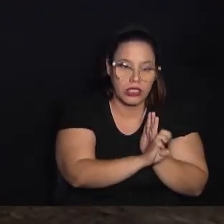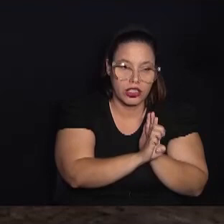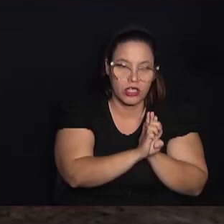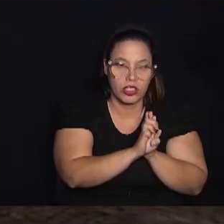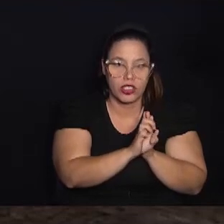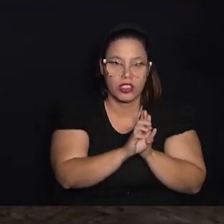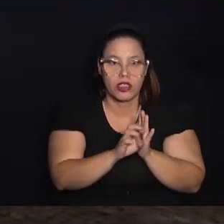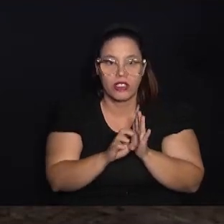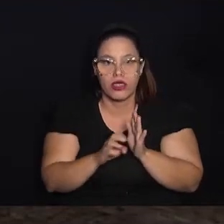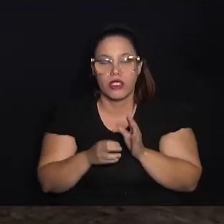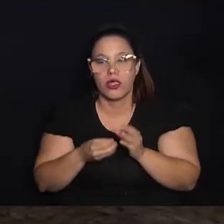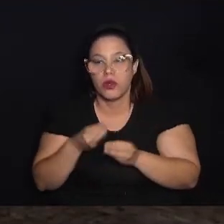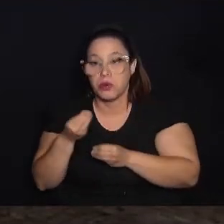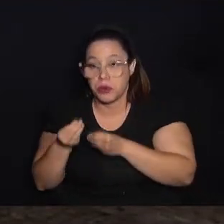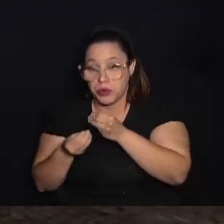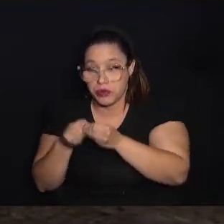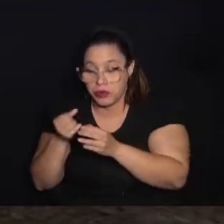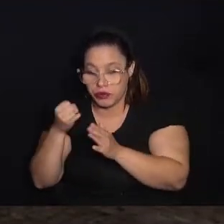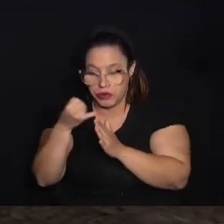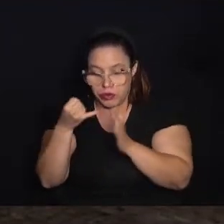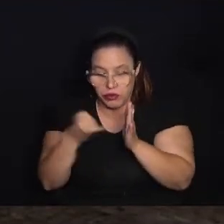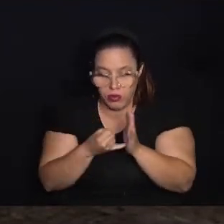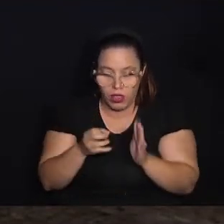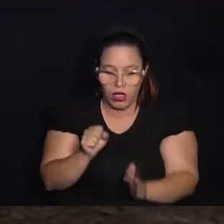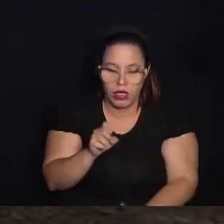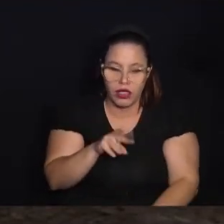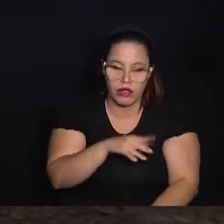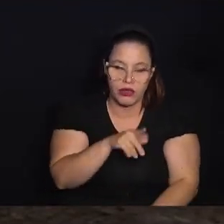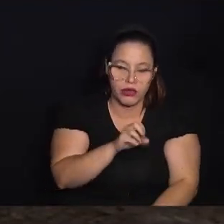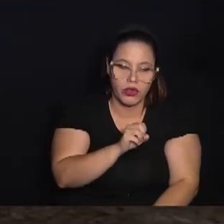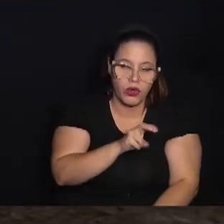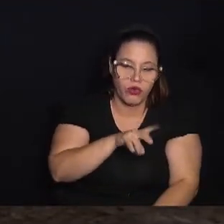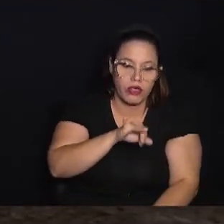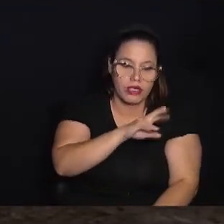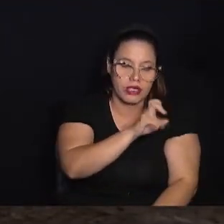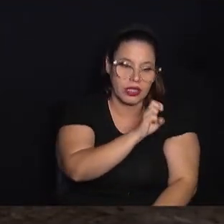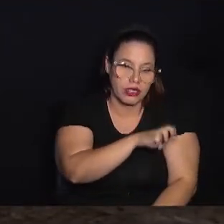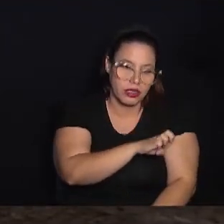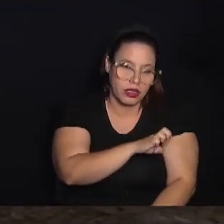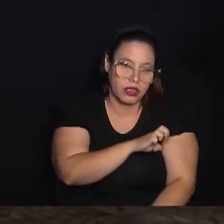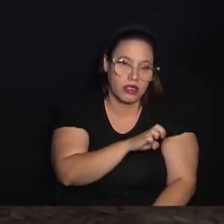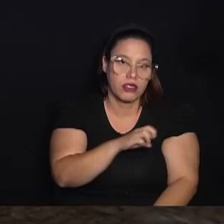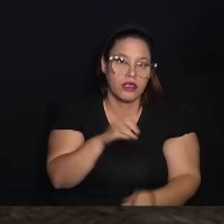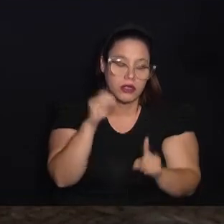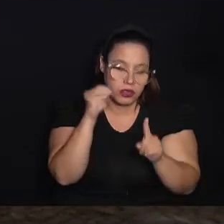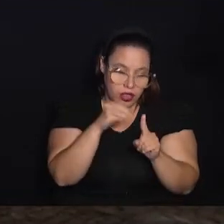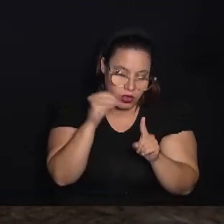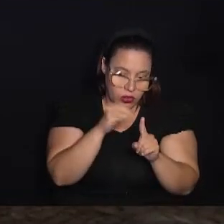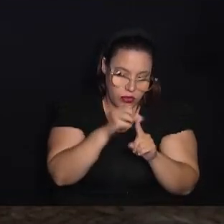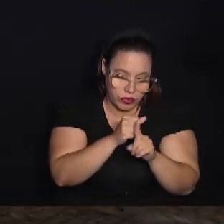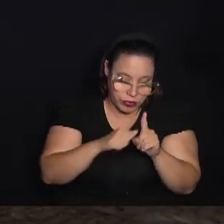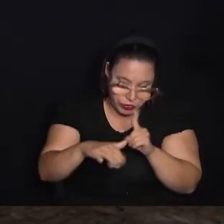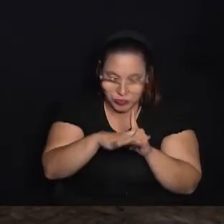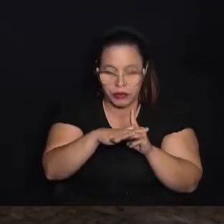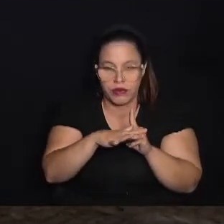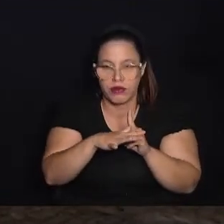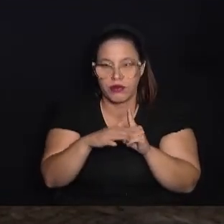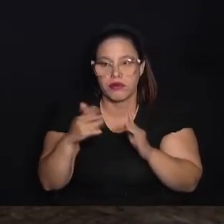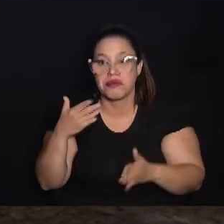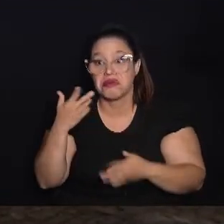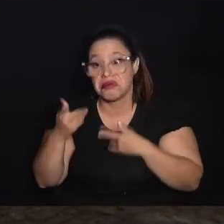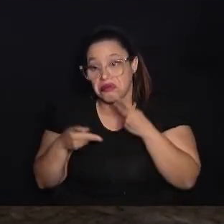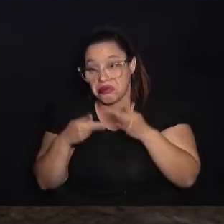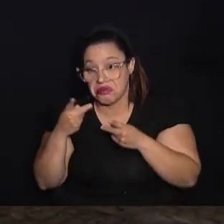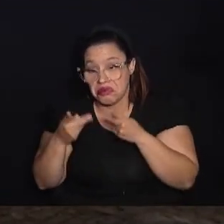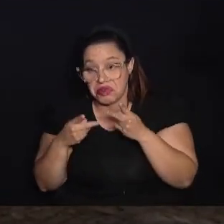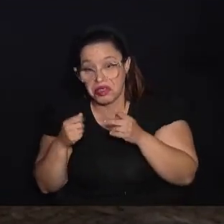pela entidade filantrópica São Vicente de Paulo as pessoas em vulnerabilidade social então contei um pouquinho né